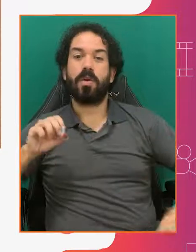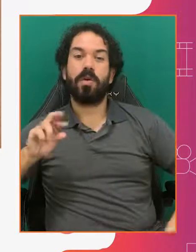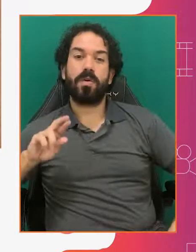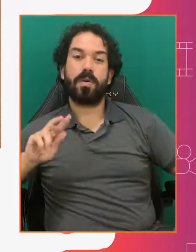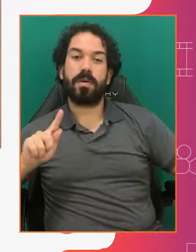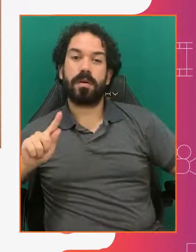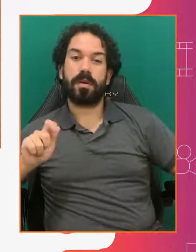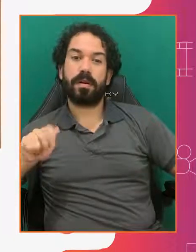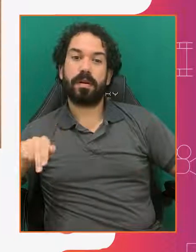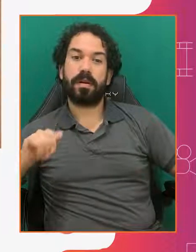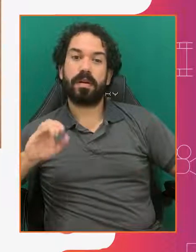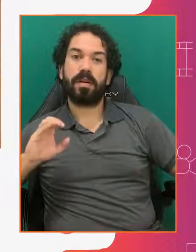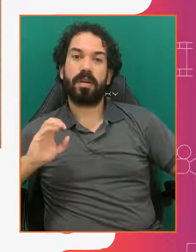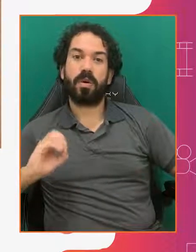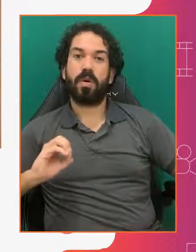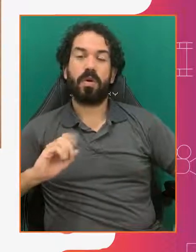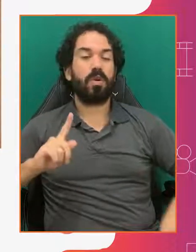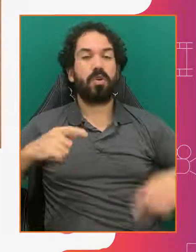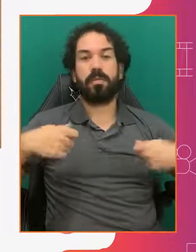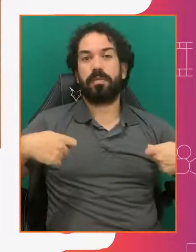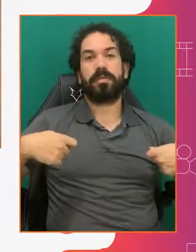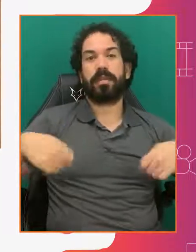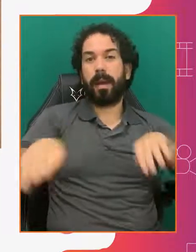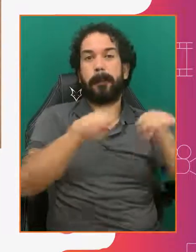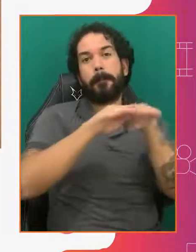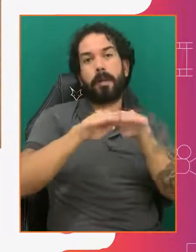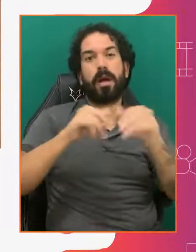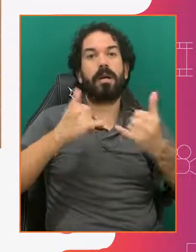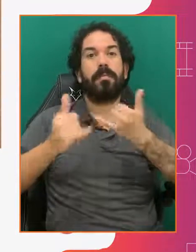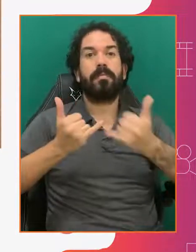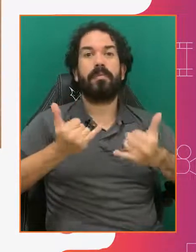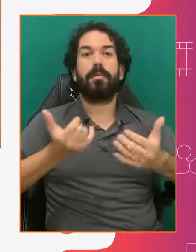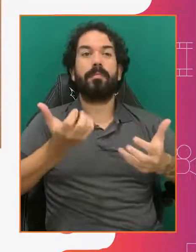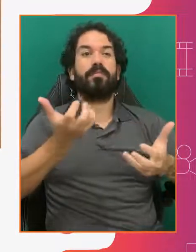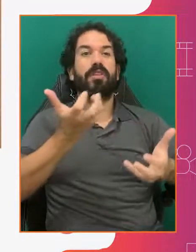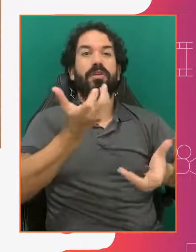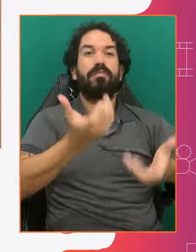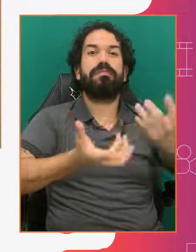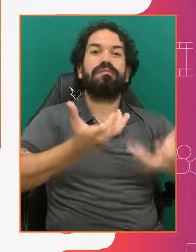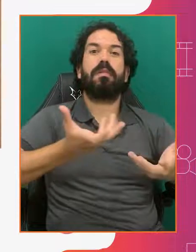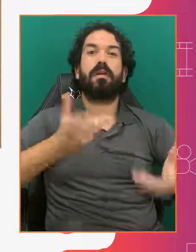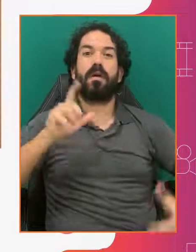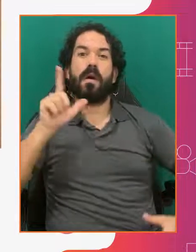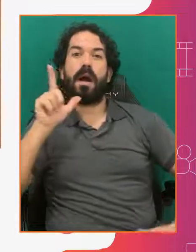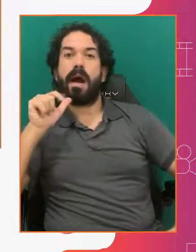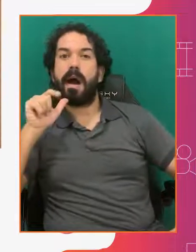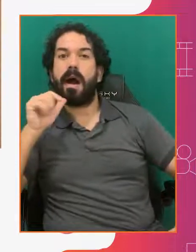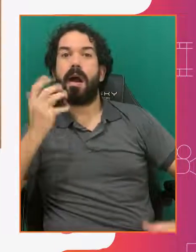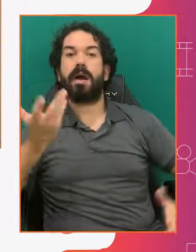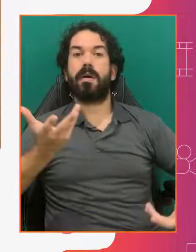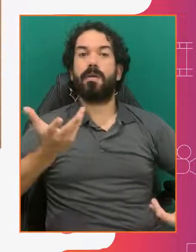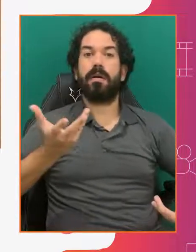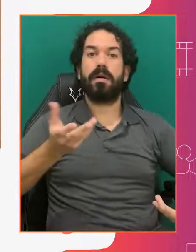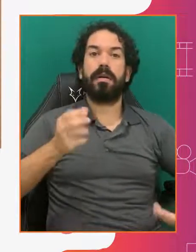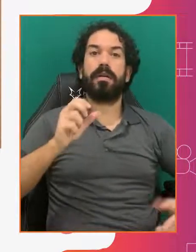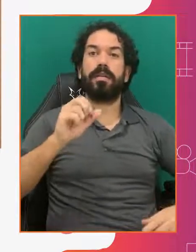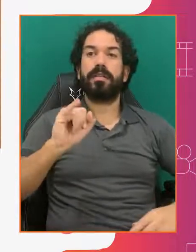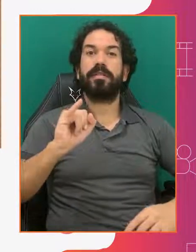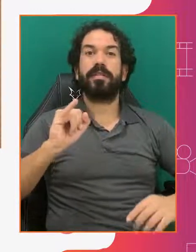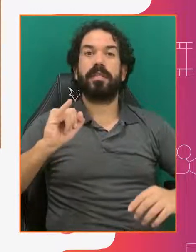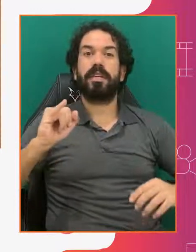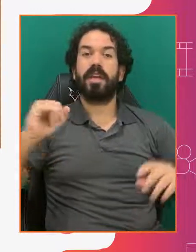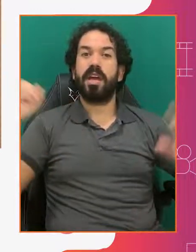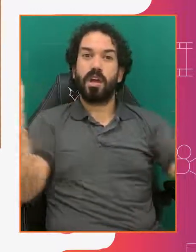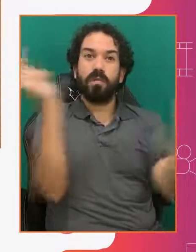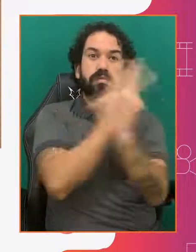que não precisam de um padrão, como, por exemplo, o movimento do fogo, da água, quando alguma coisa